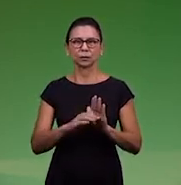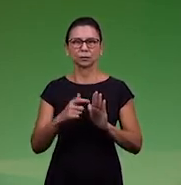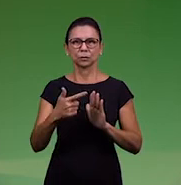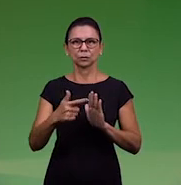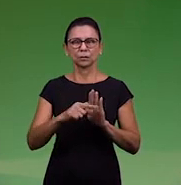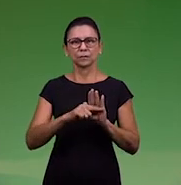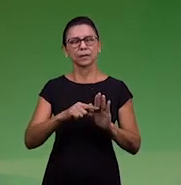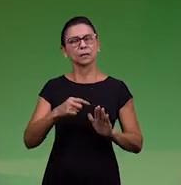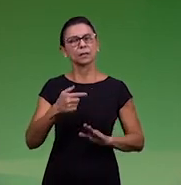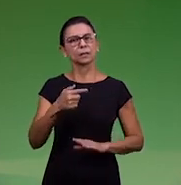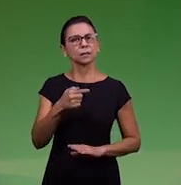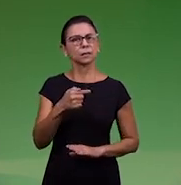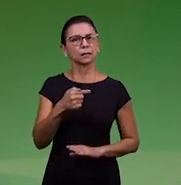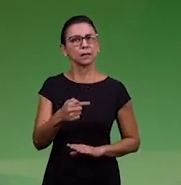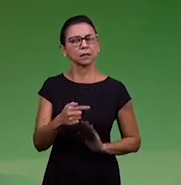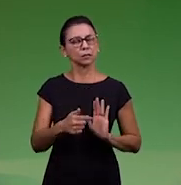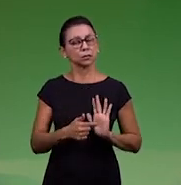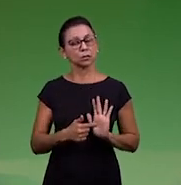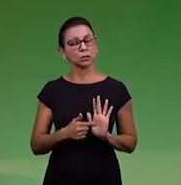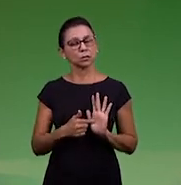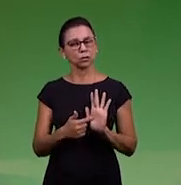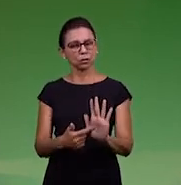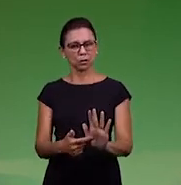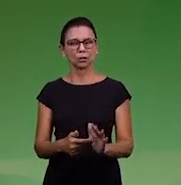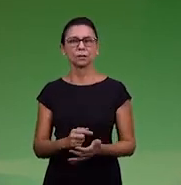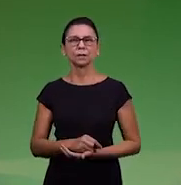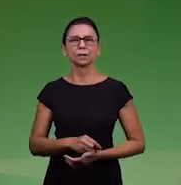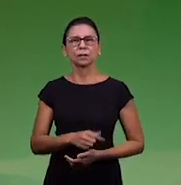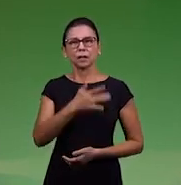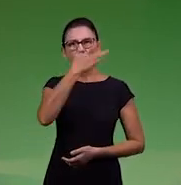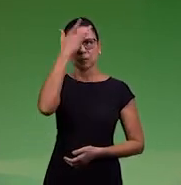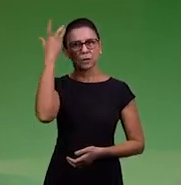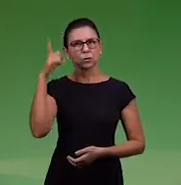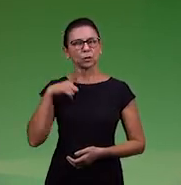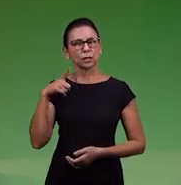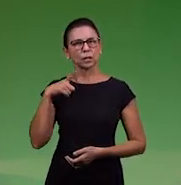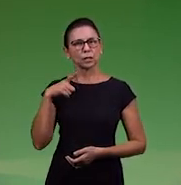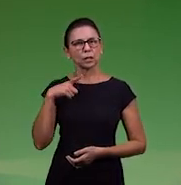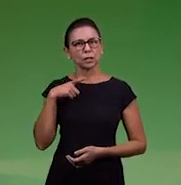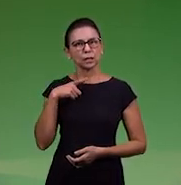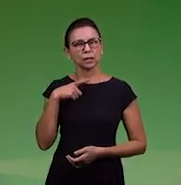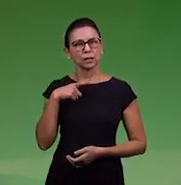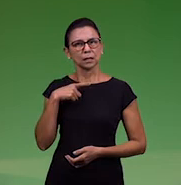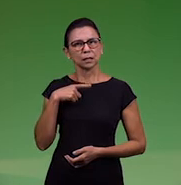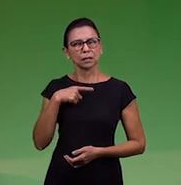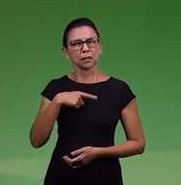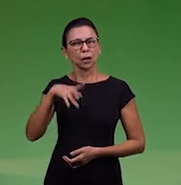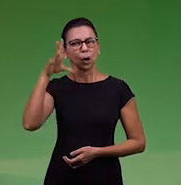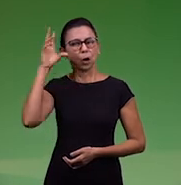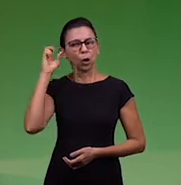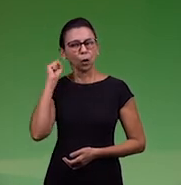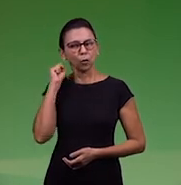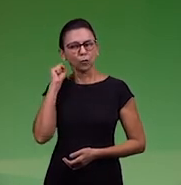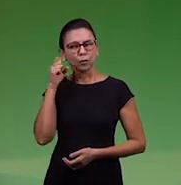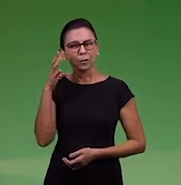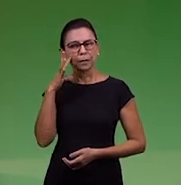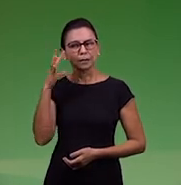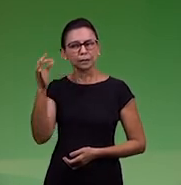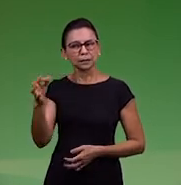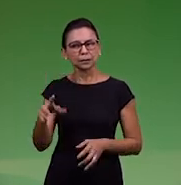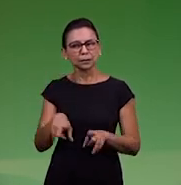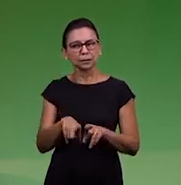2, verso 7, que diz assim: Quem tem ouvidos, ouça o que o Espírito diz